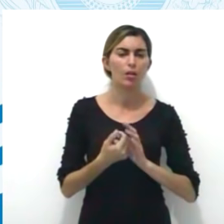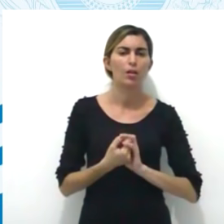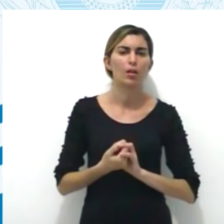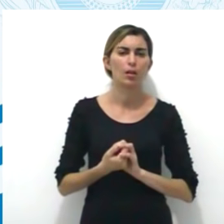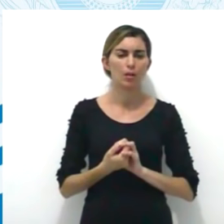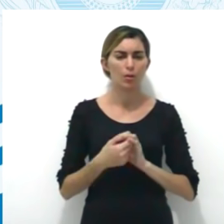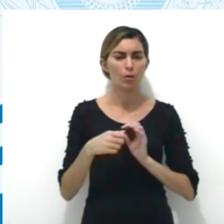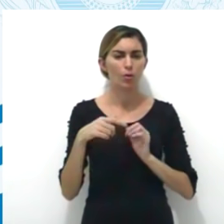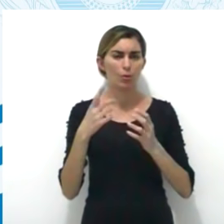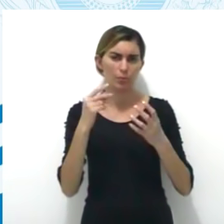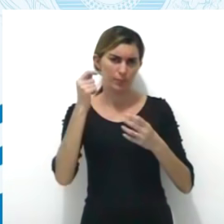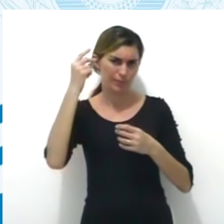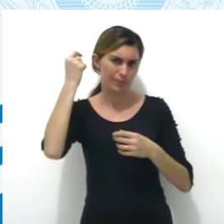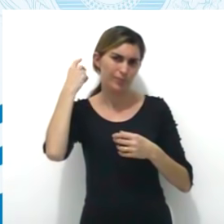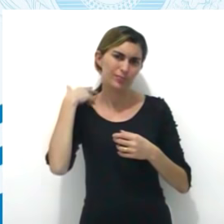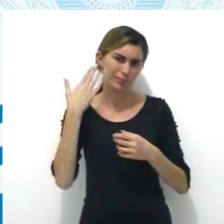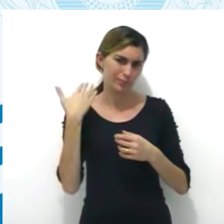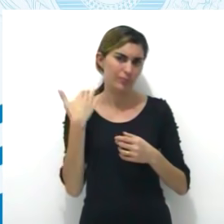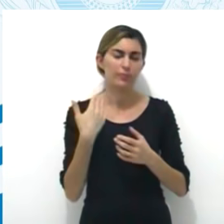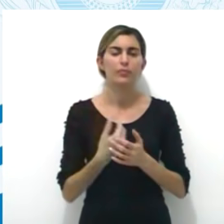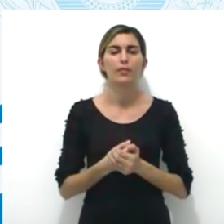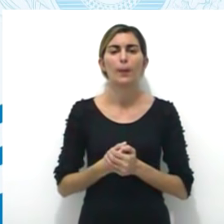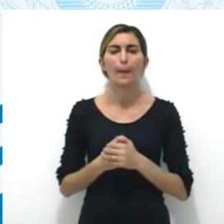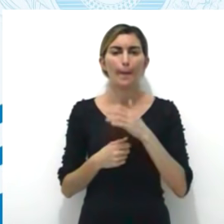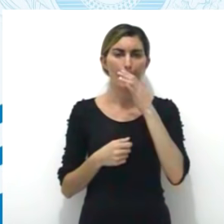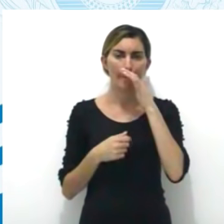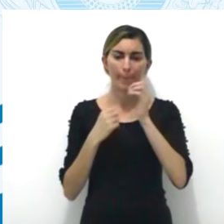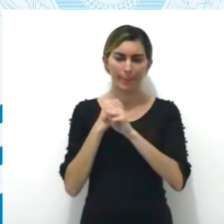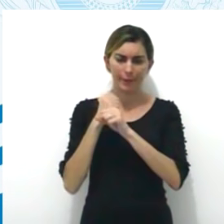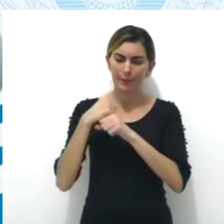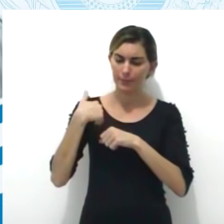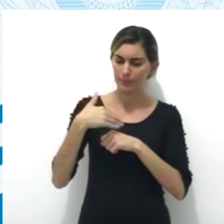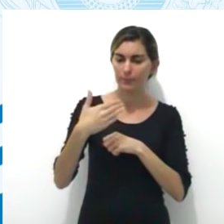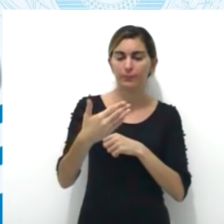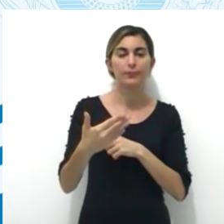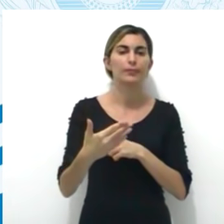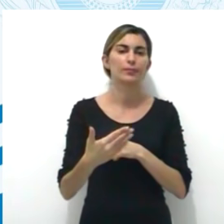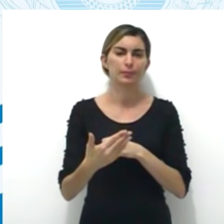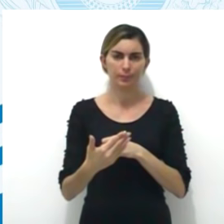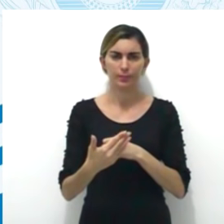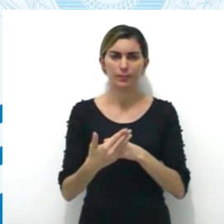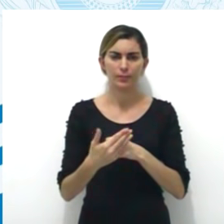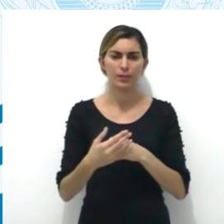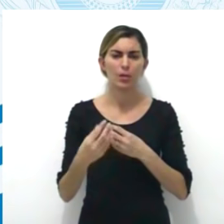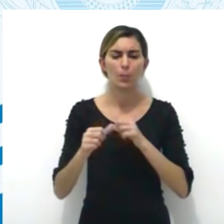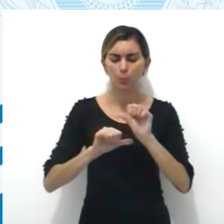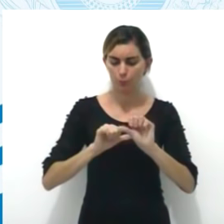houve, nos milhões de anos, que se seguiram